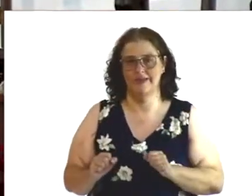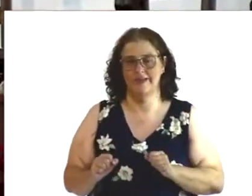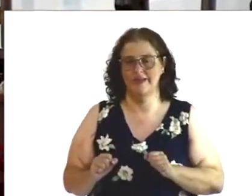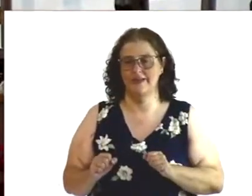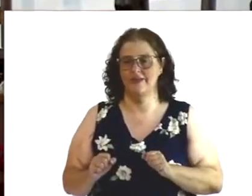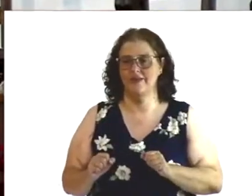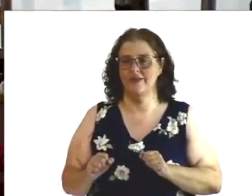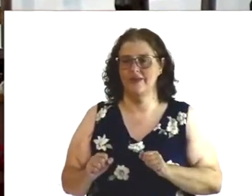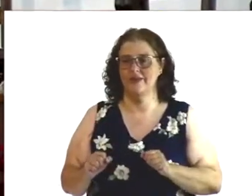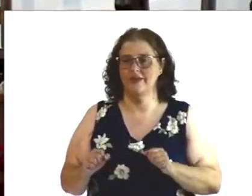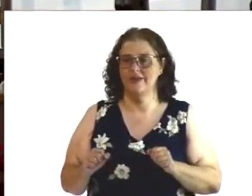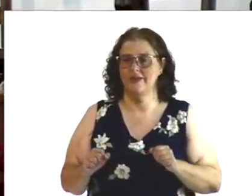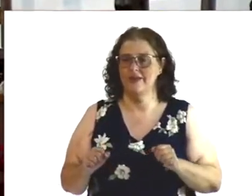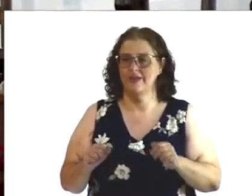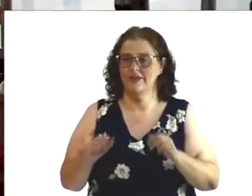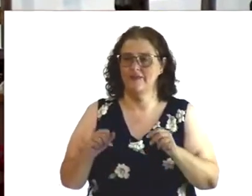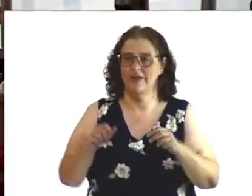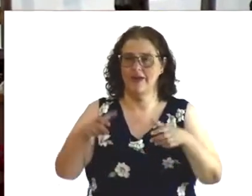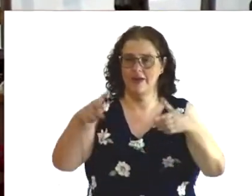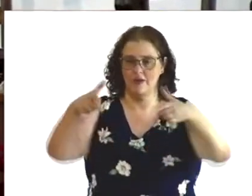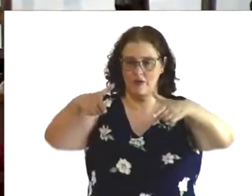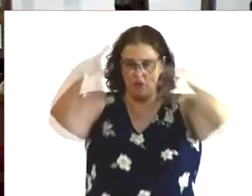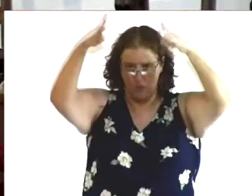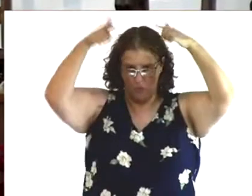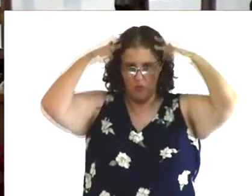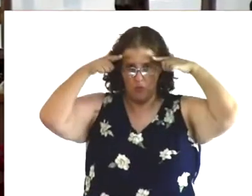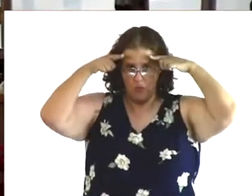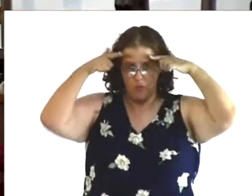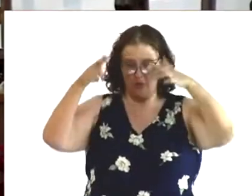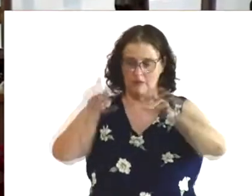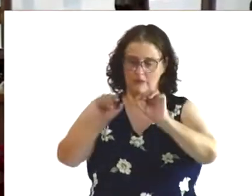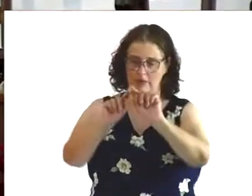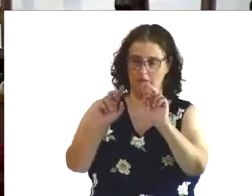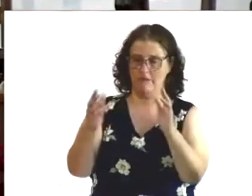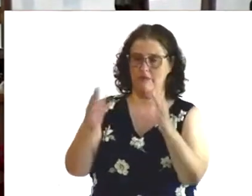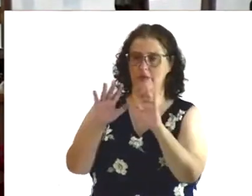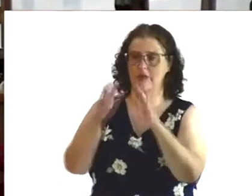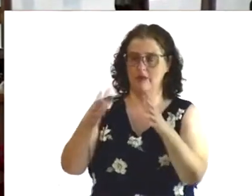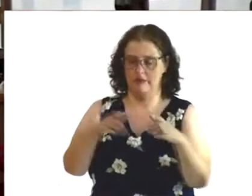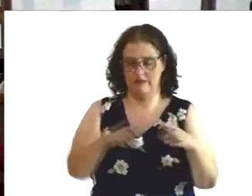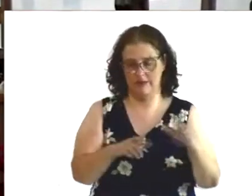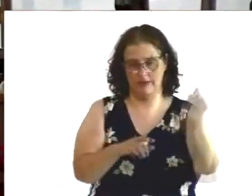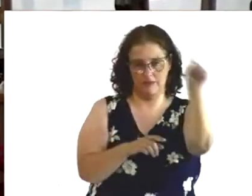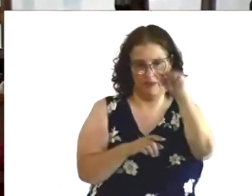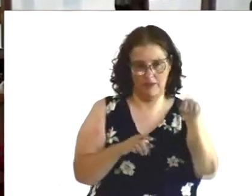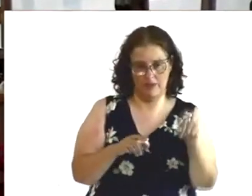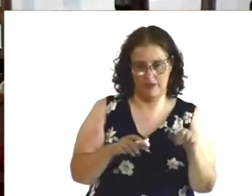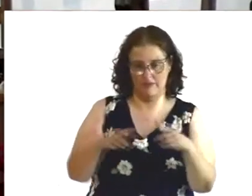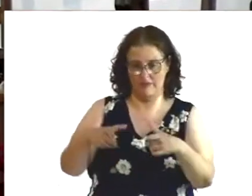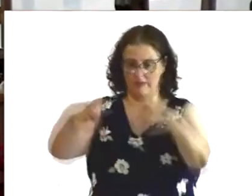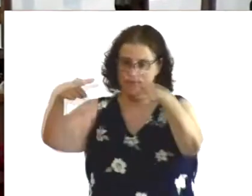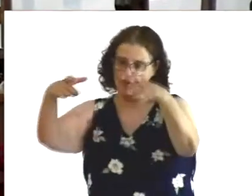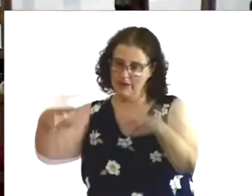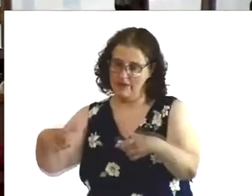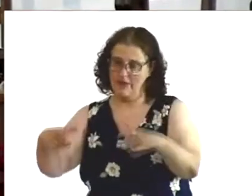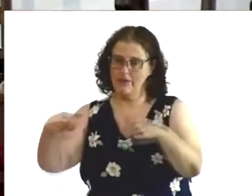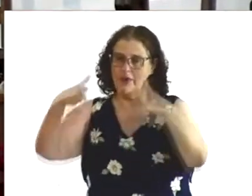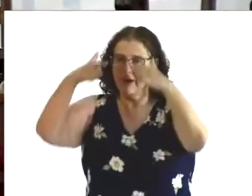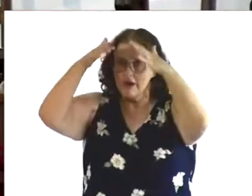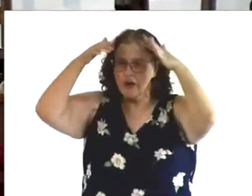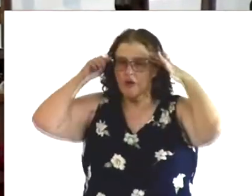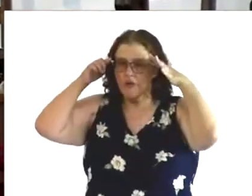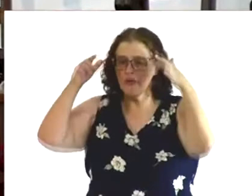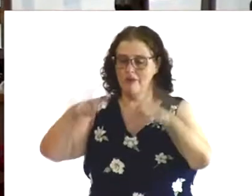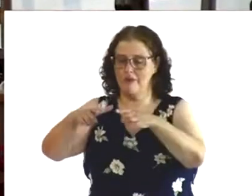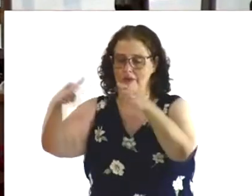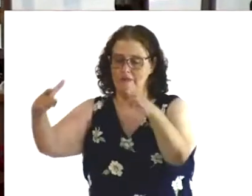uma coroa de rei, então do lado, mais ou menos à esquerda da folha, melhor fazer